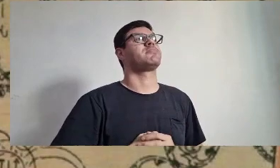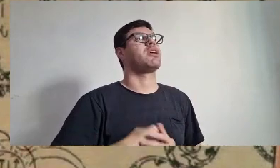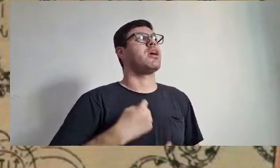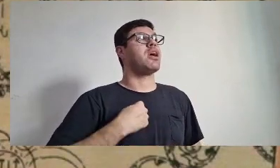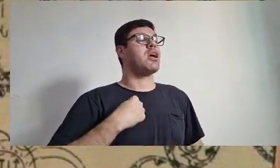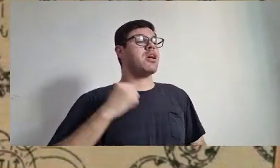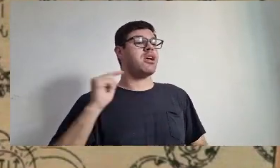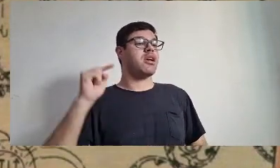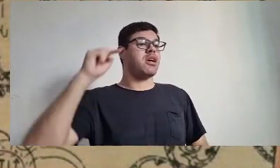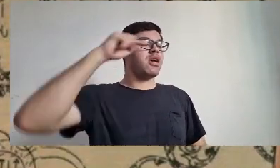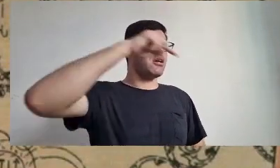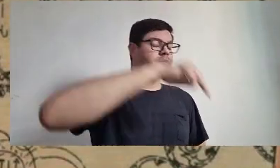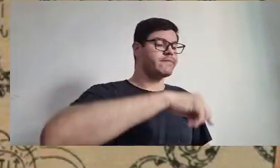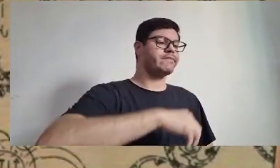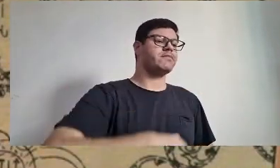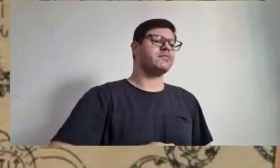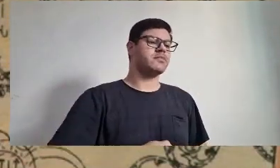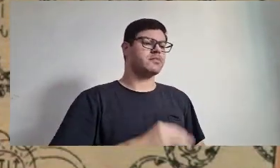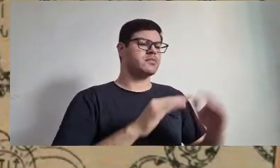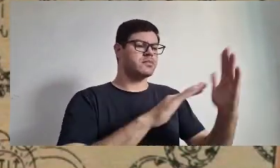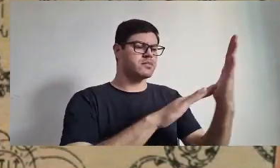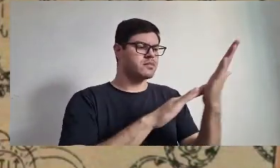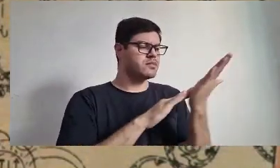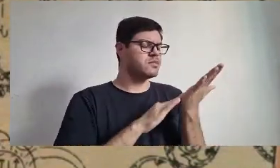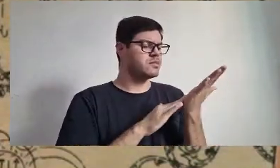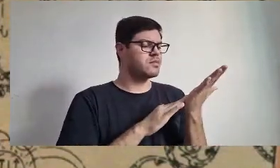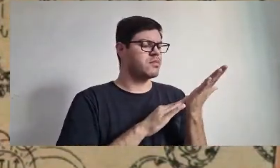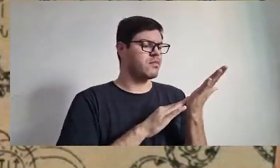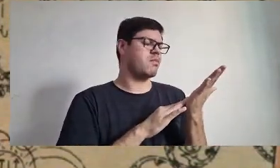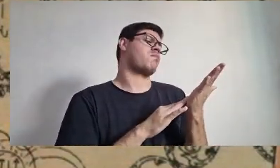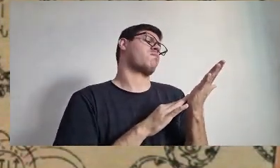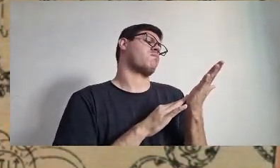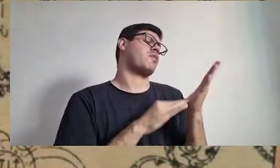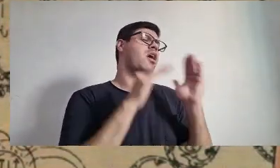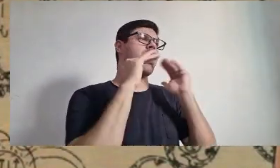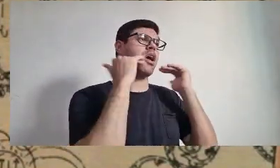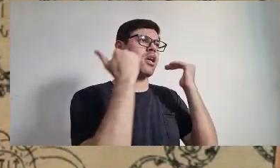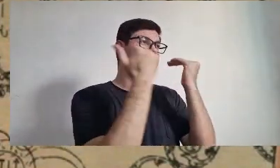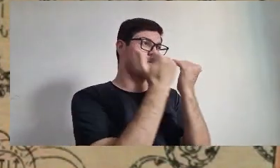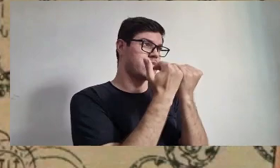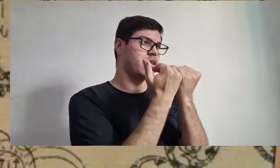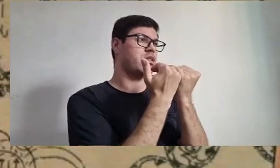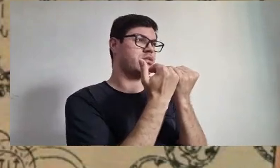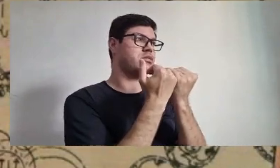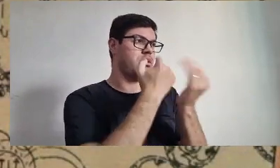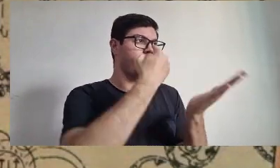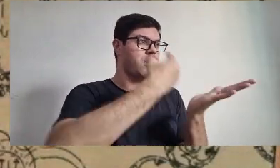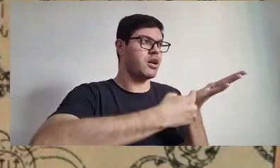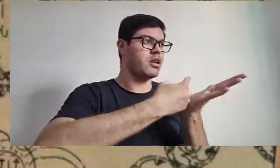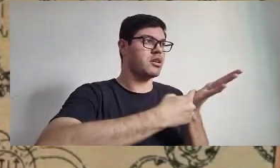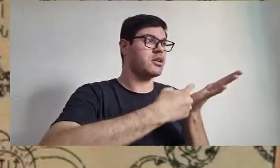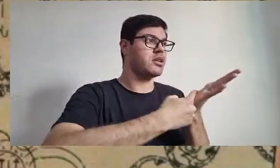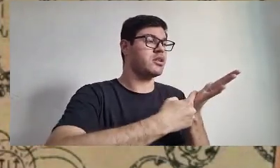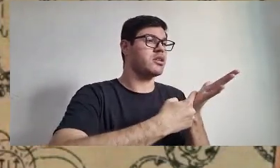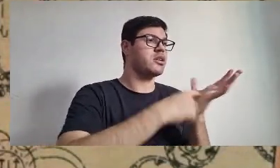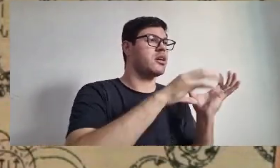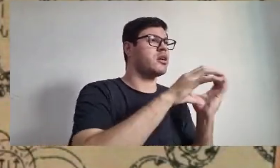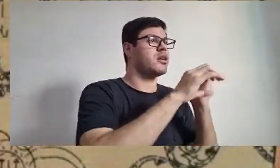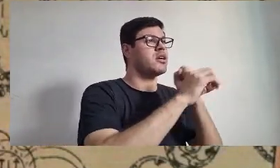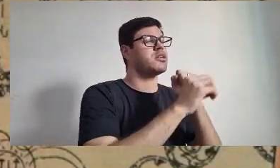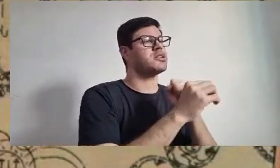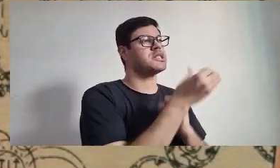relatório dizia uma coisa, mas eu marquei uma assembleia geral, aí foram contados